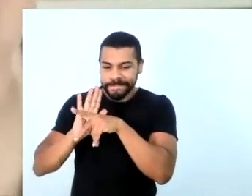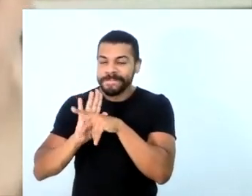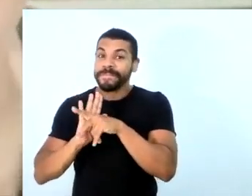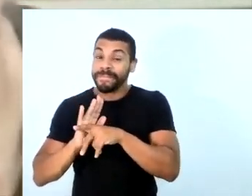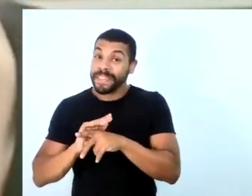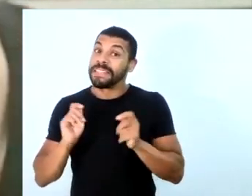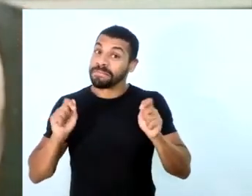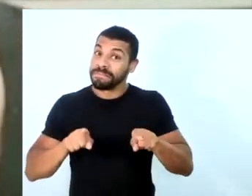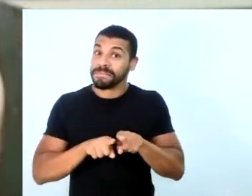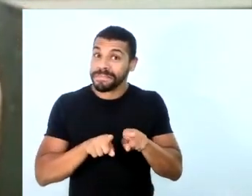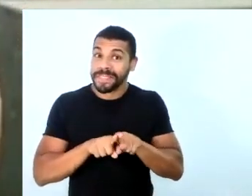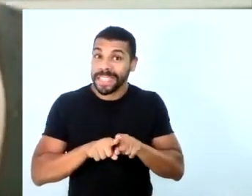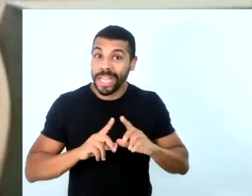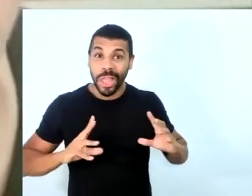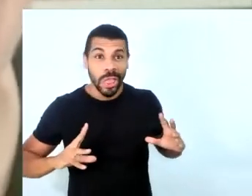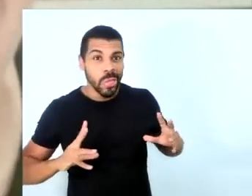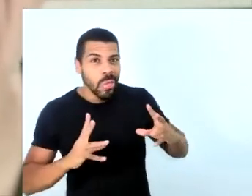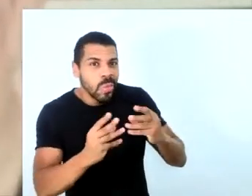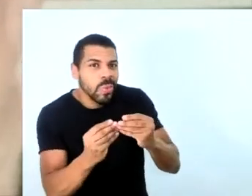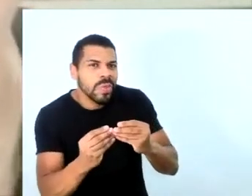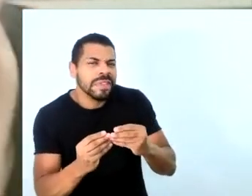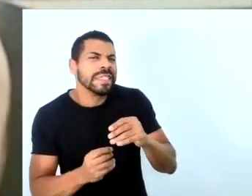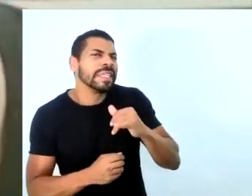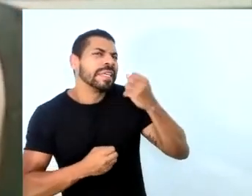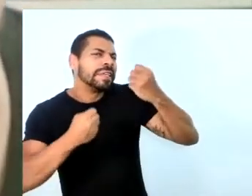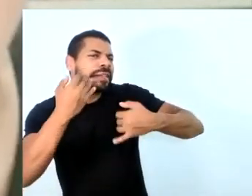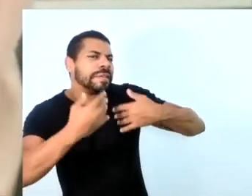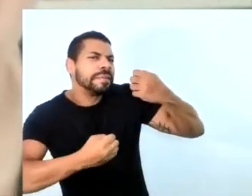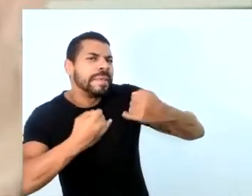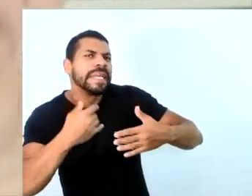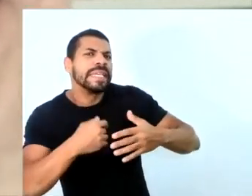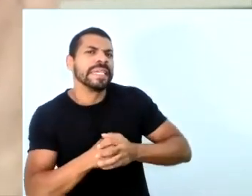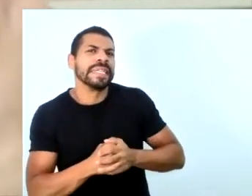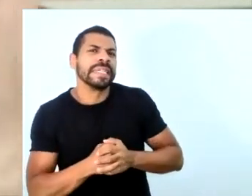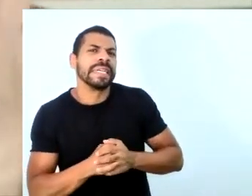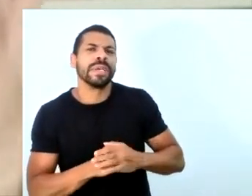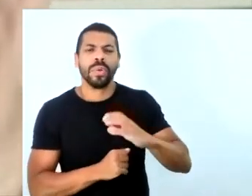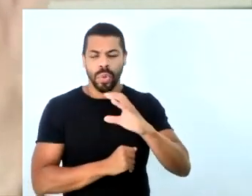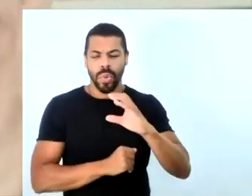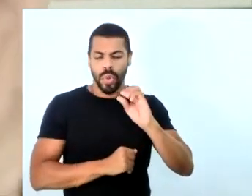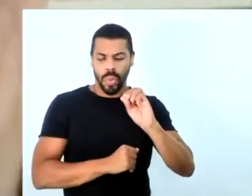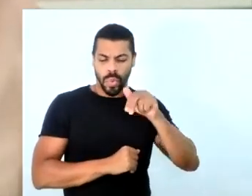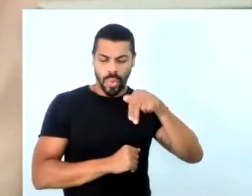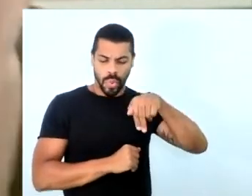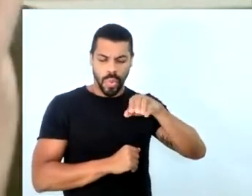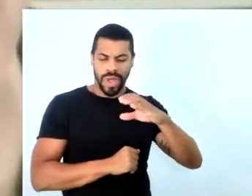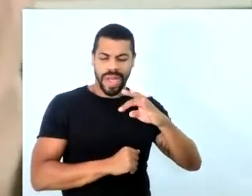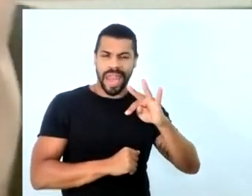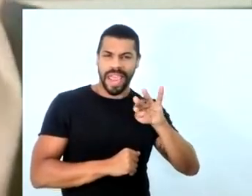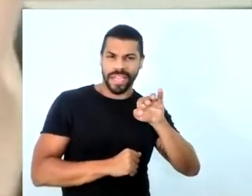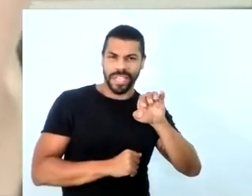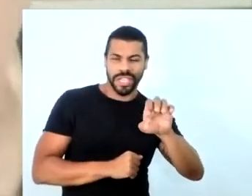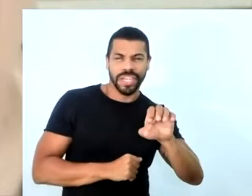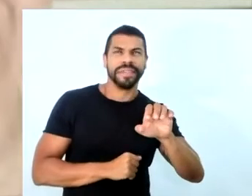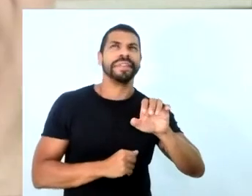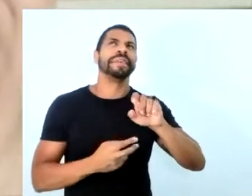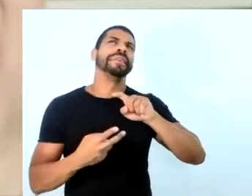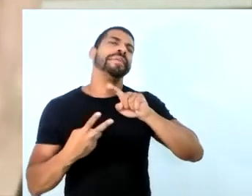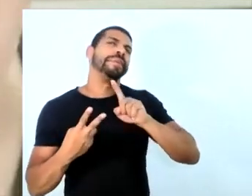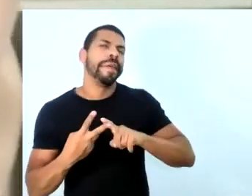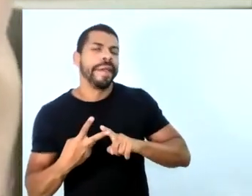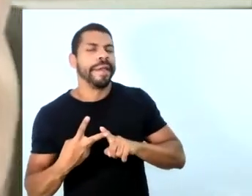por você, acarinhados desde o princípio. Você estava comentando, teve na Reconnect, enfim. Agora você está experimentando um pouco